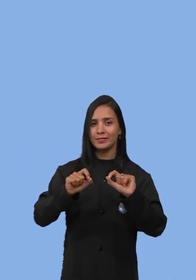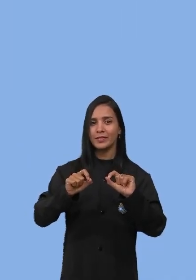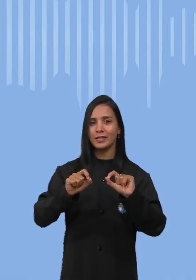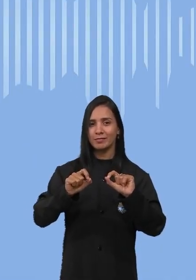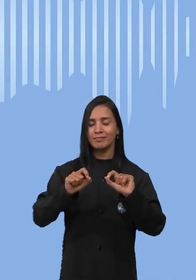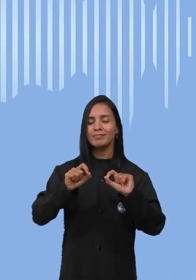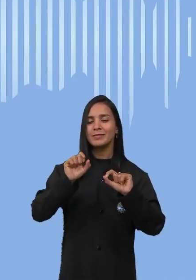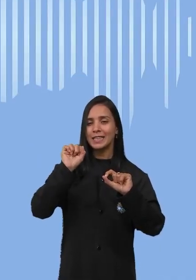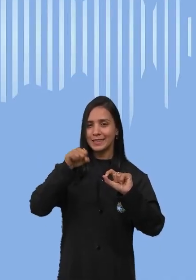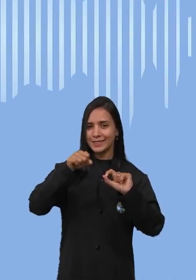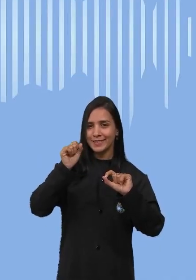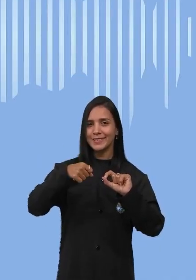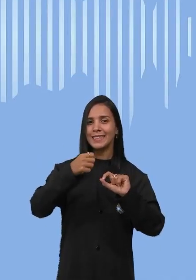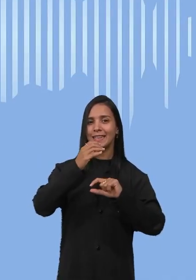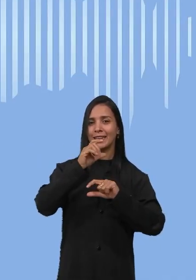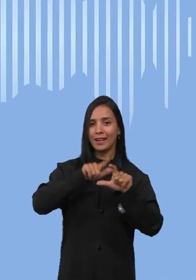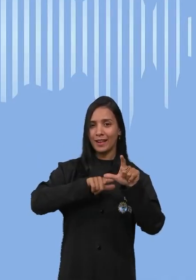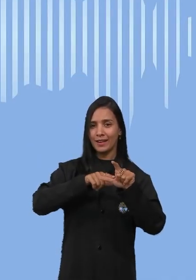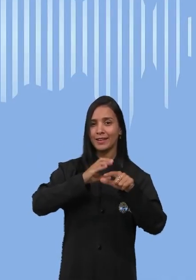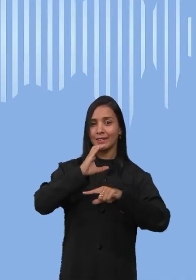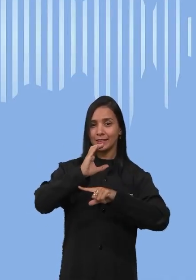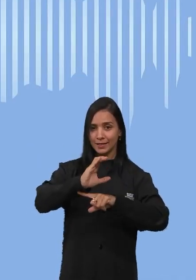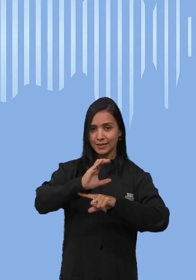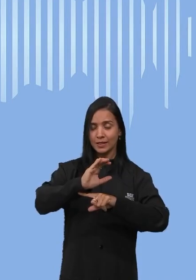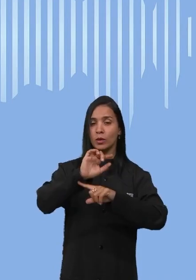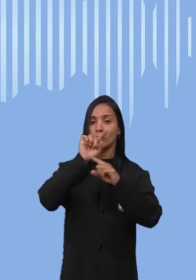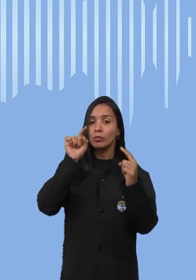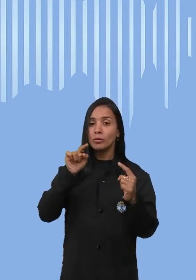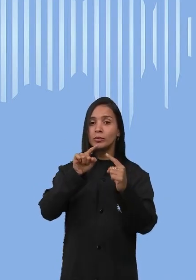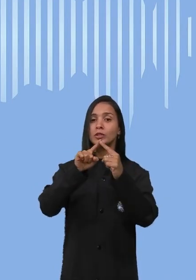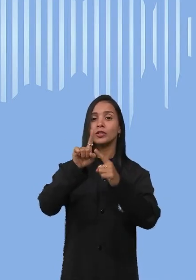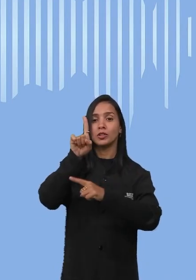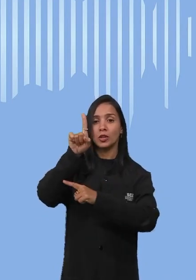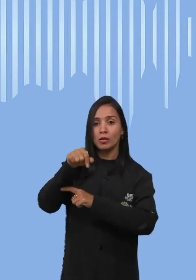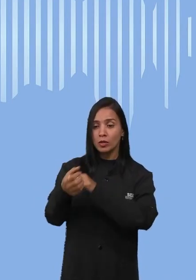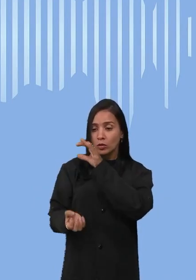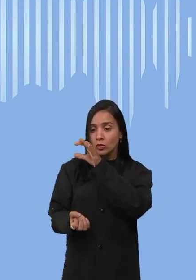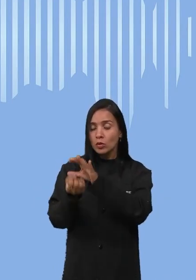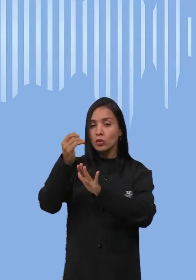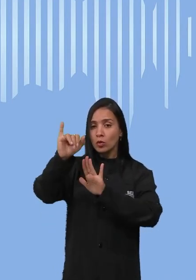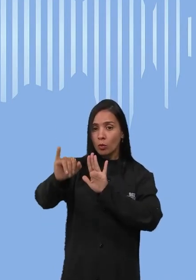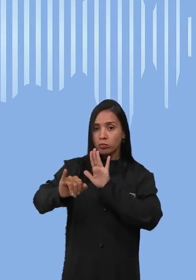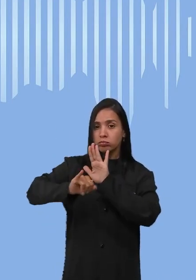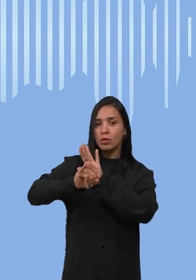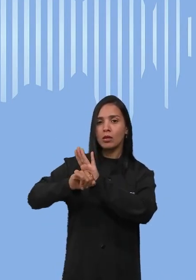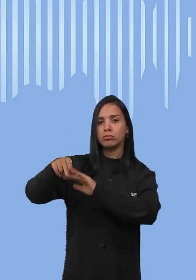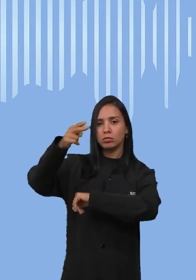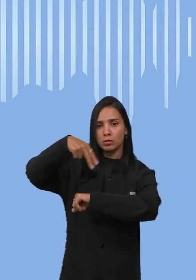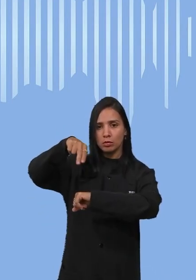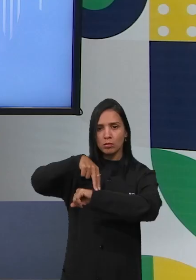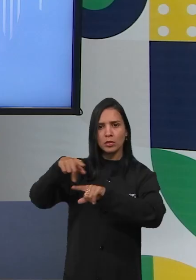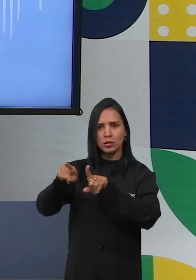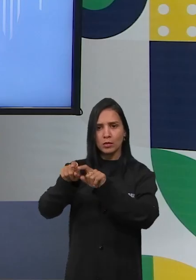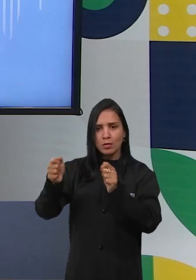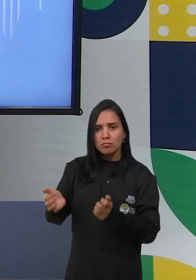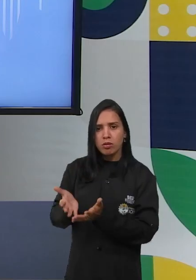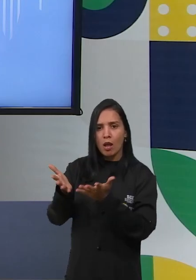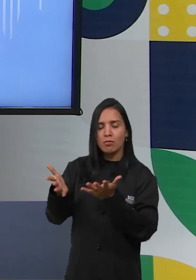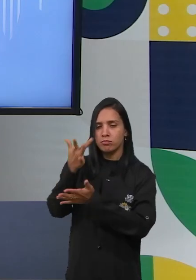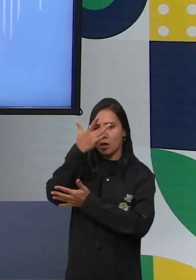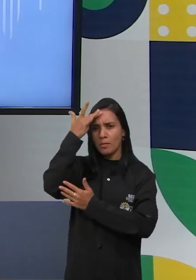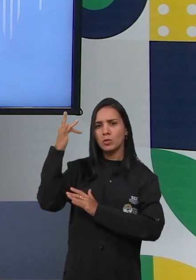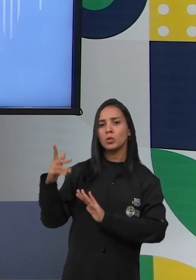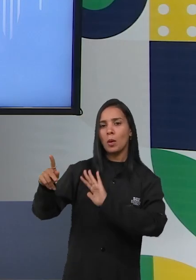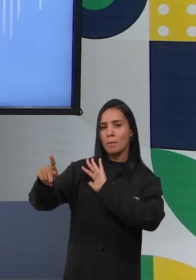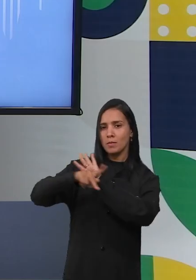C, criar uma identidade nacional e exaltar o patriotismo. Por isso que o